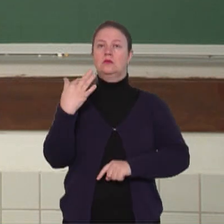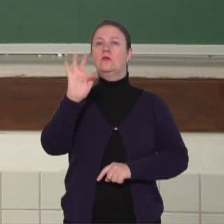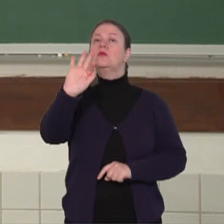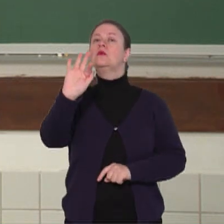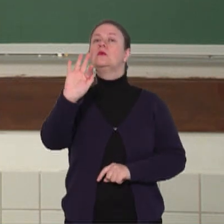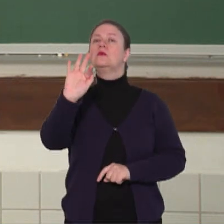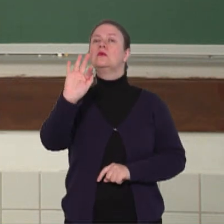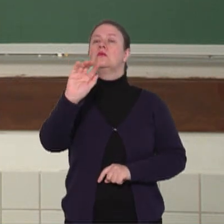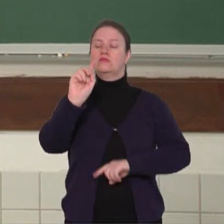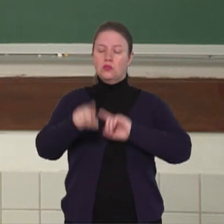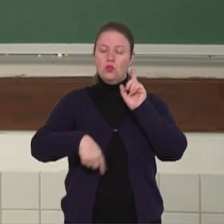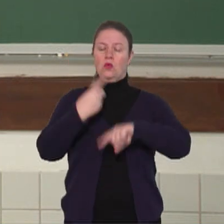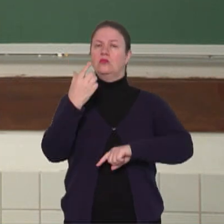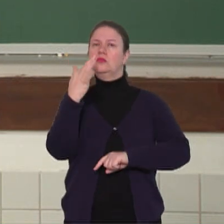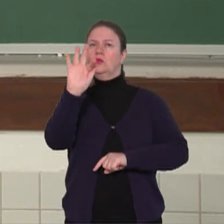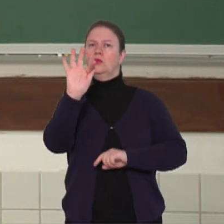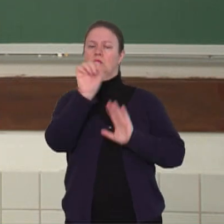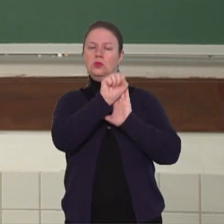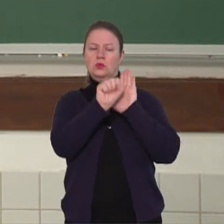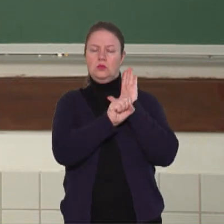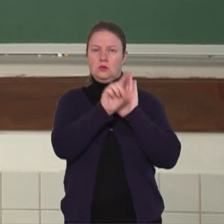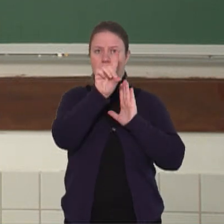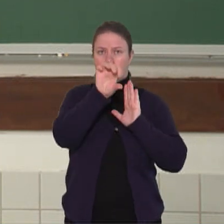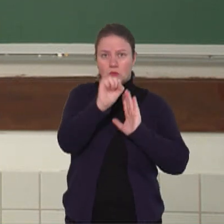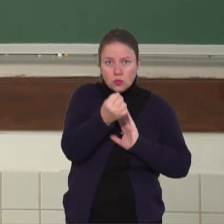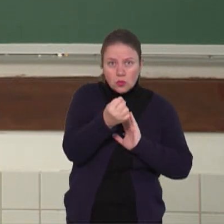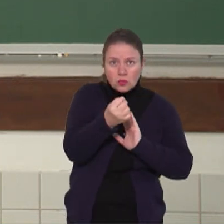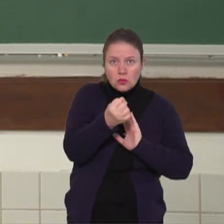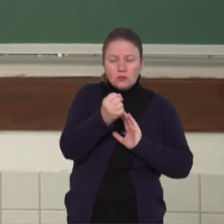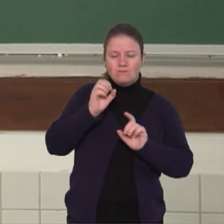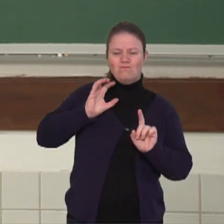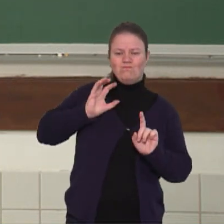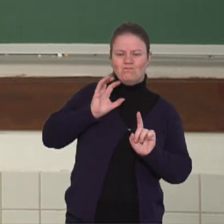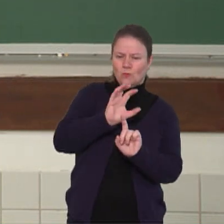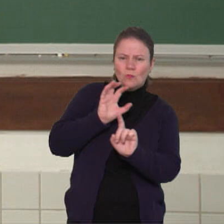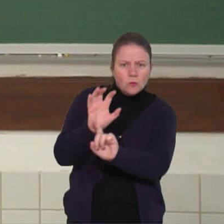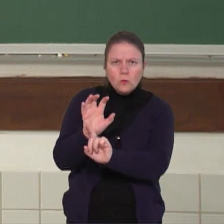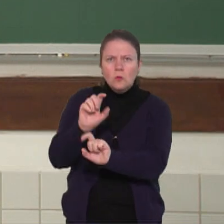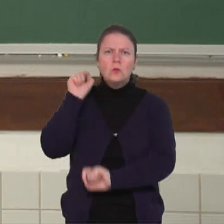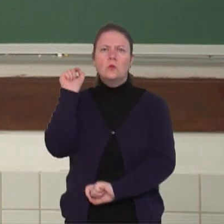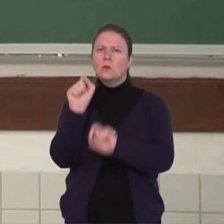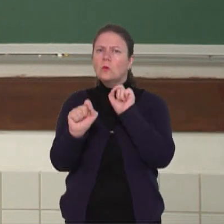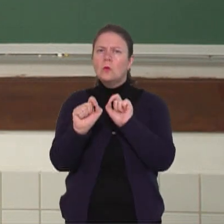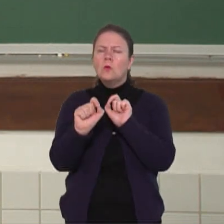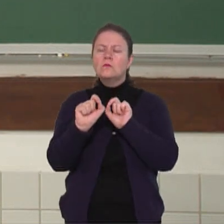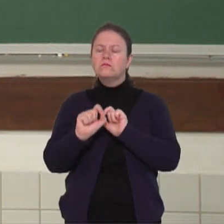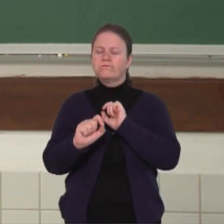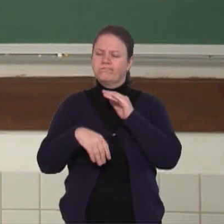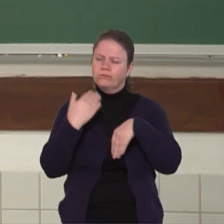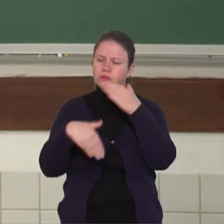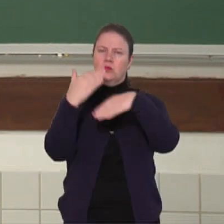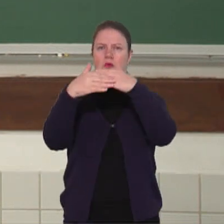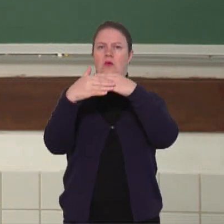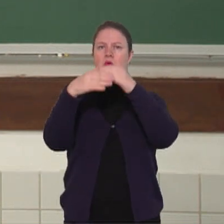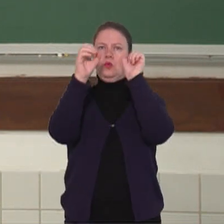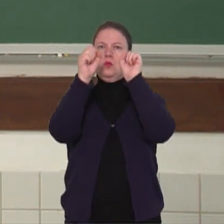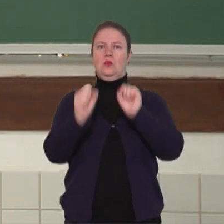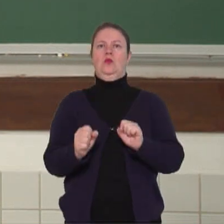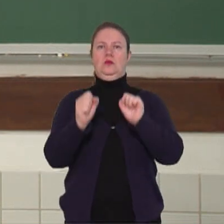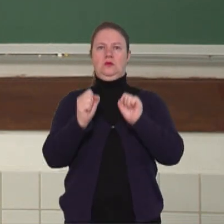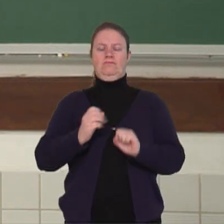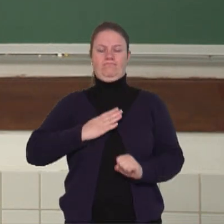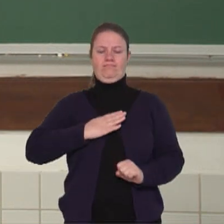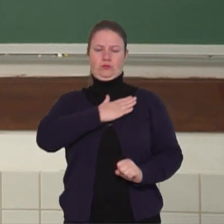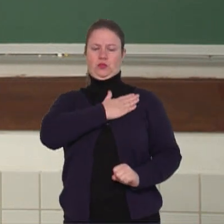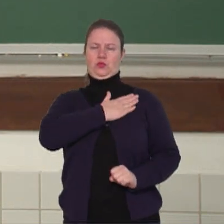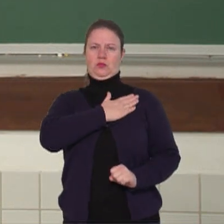Então, a Revolução Francesa, lá do século XVIII, ela vai ter influência direta na subida ao poder de Napoleão Bonaparte. E